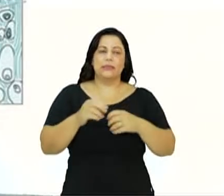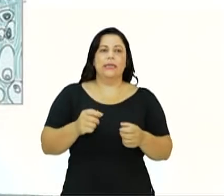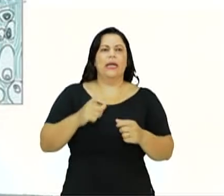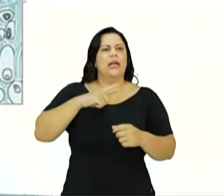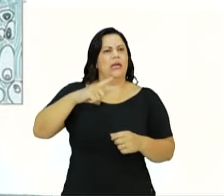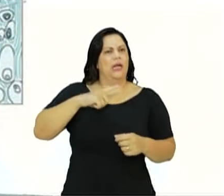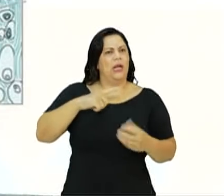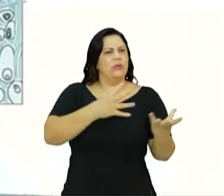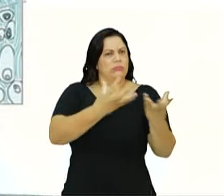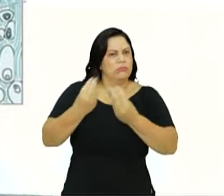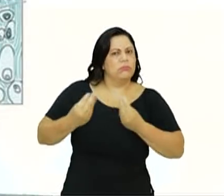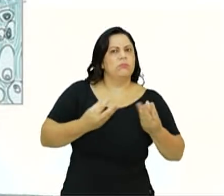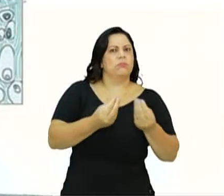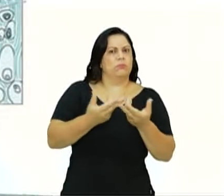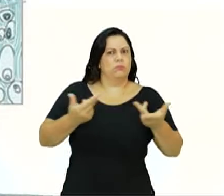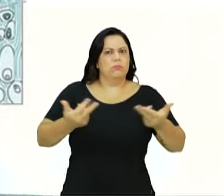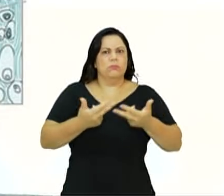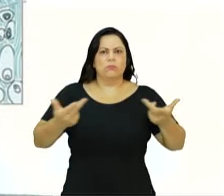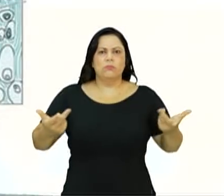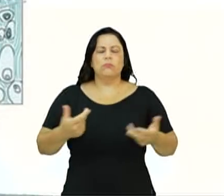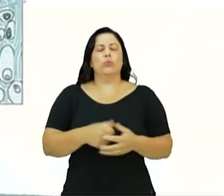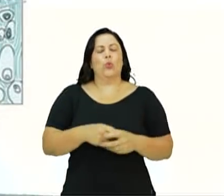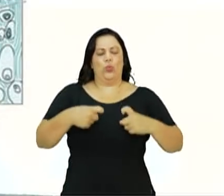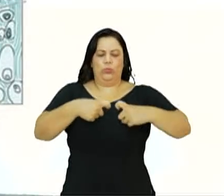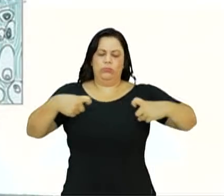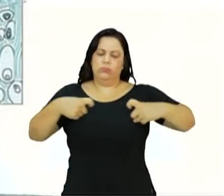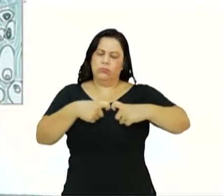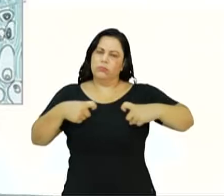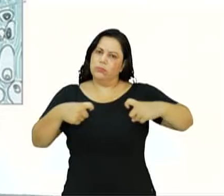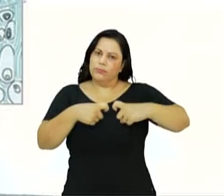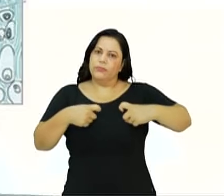quantidade bastante grande, né, de fibras elásticas